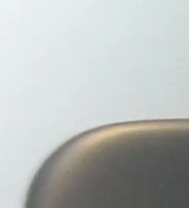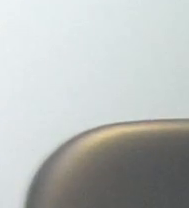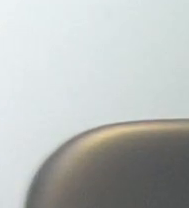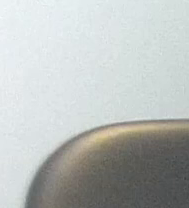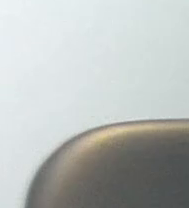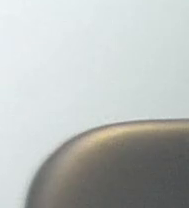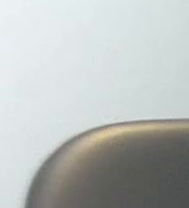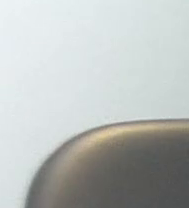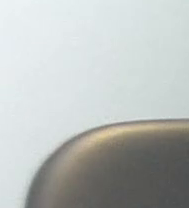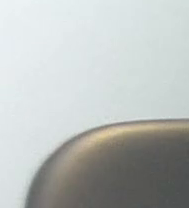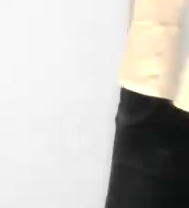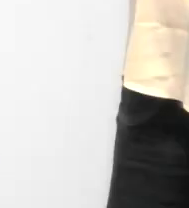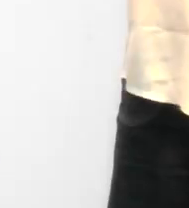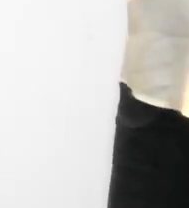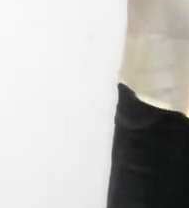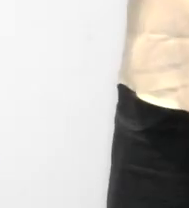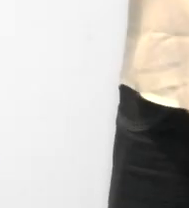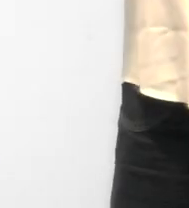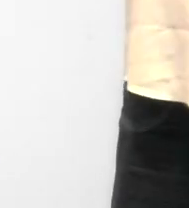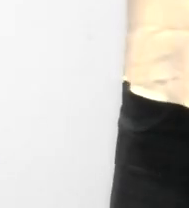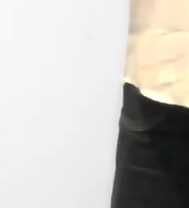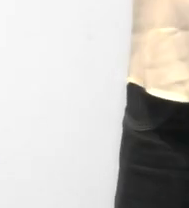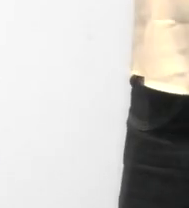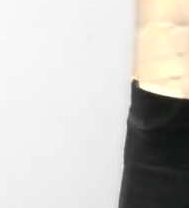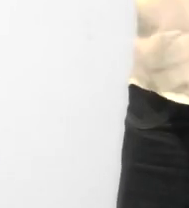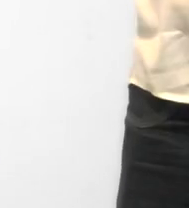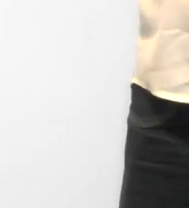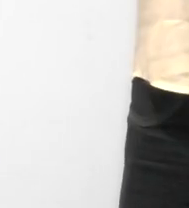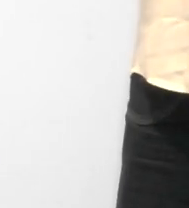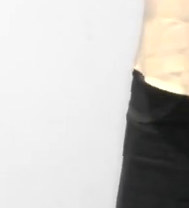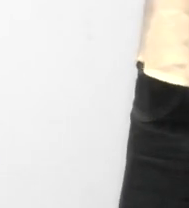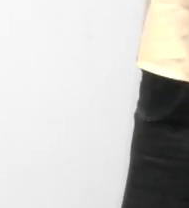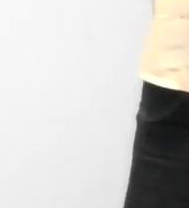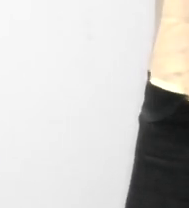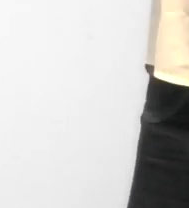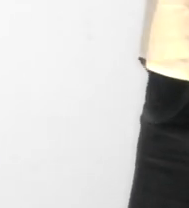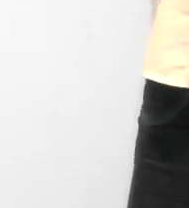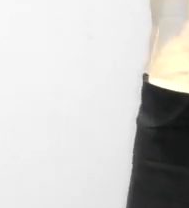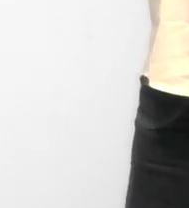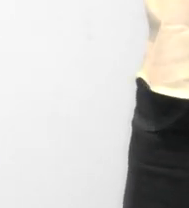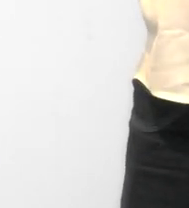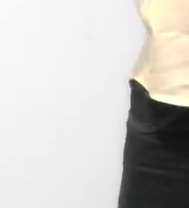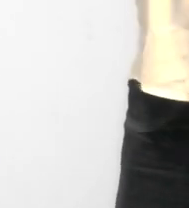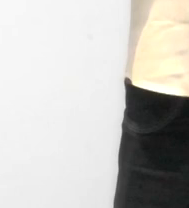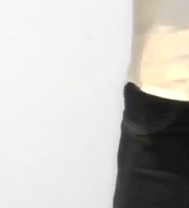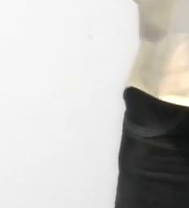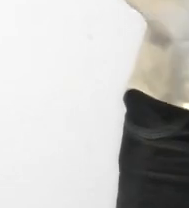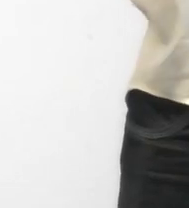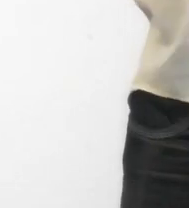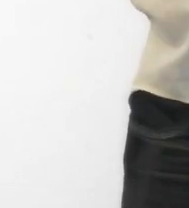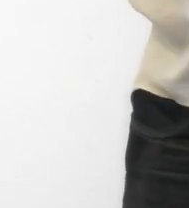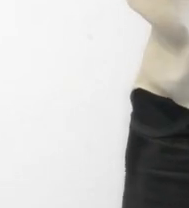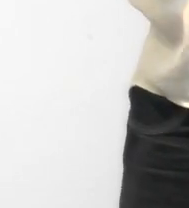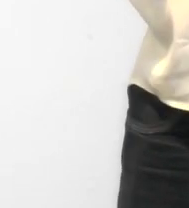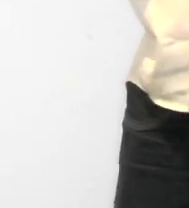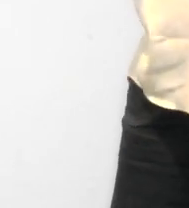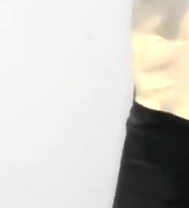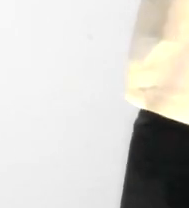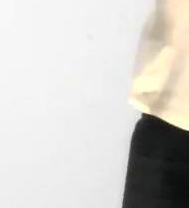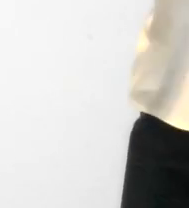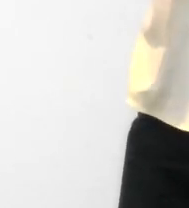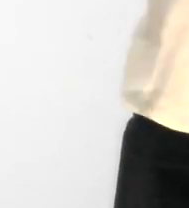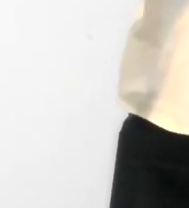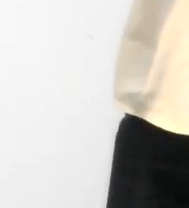aqui a minha esposa ela é maquiadora profissional e advogada ela teve que parar a vida dela Para justamente dar aí quando fala assim